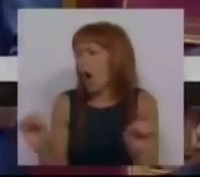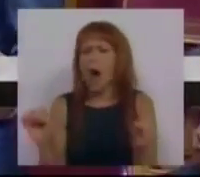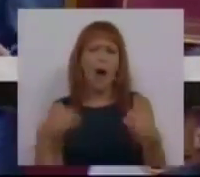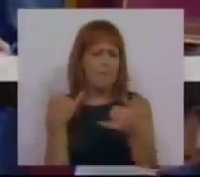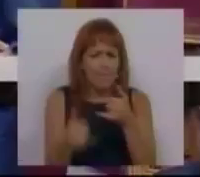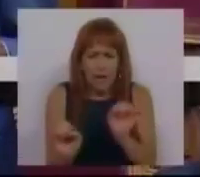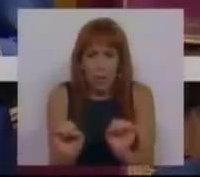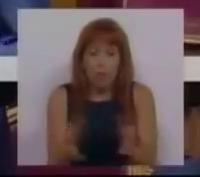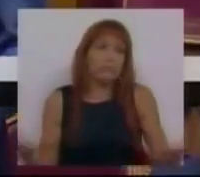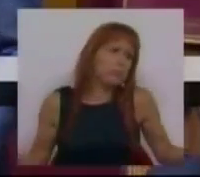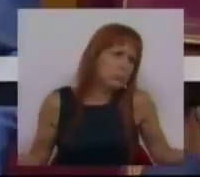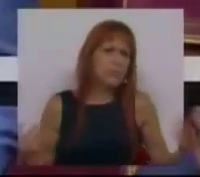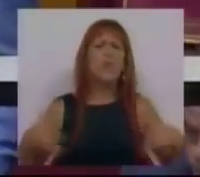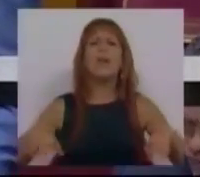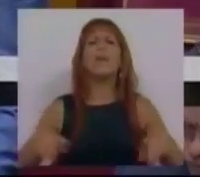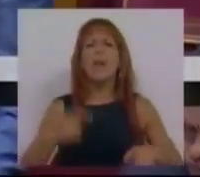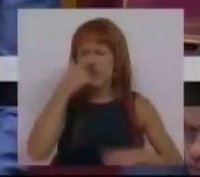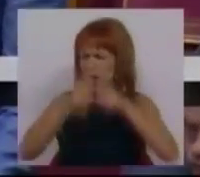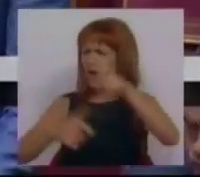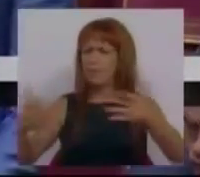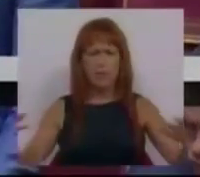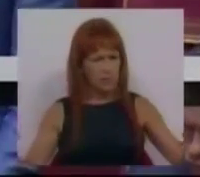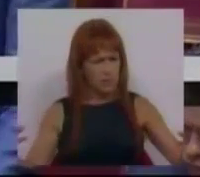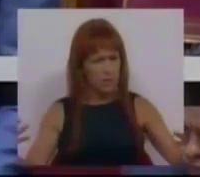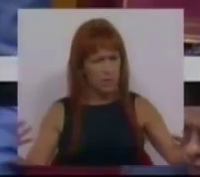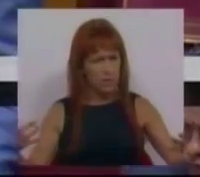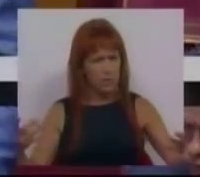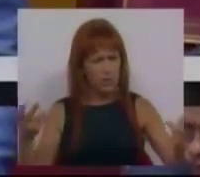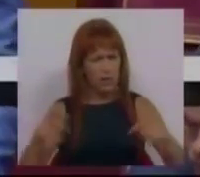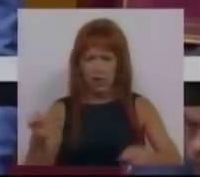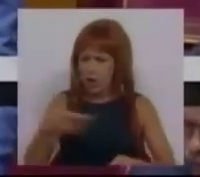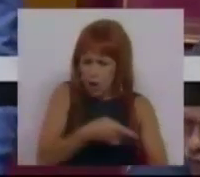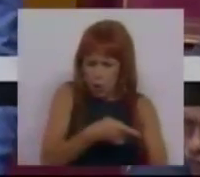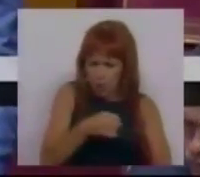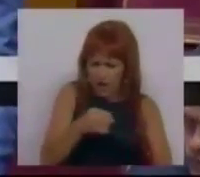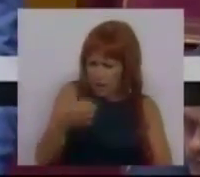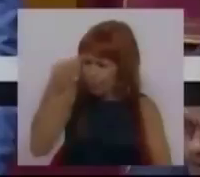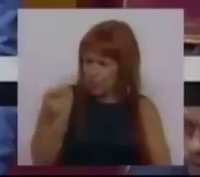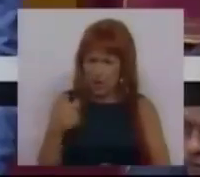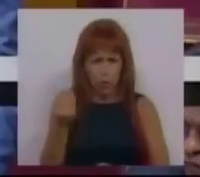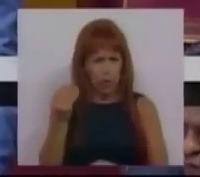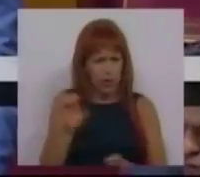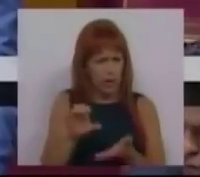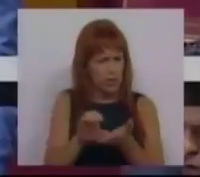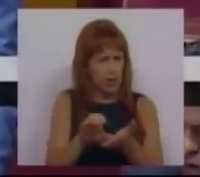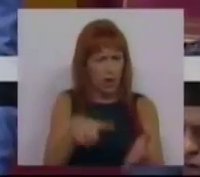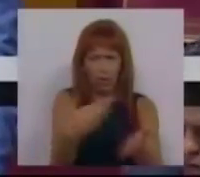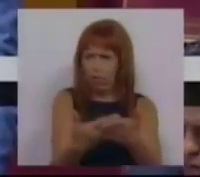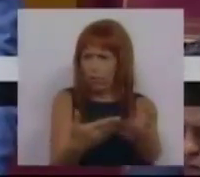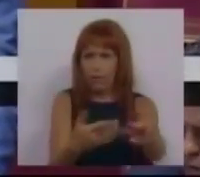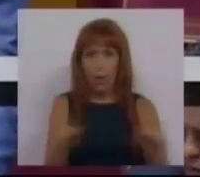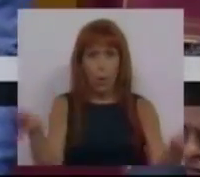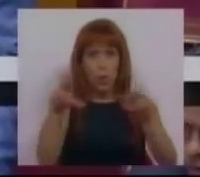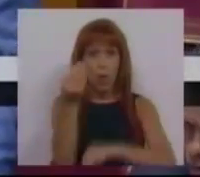nenhum risco. Bem, mas os contribuintes entraram com 90% do dinheiro que será colocado